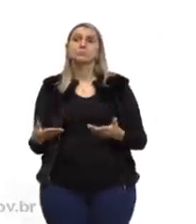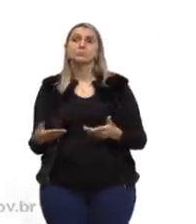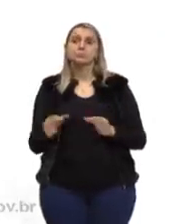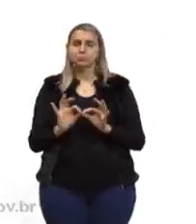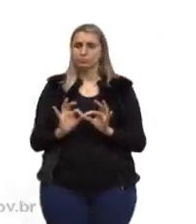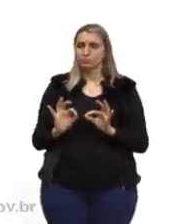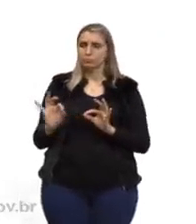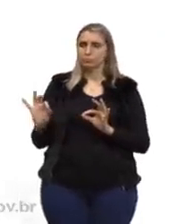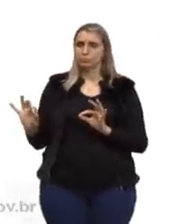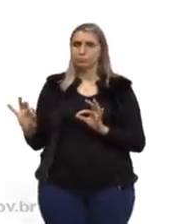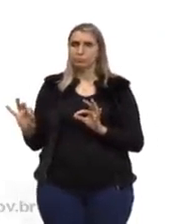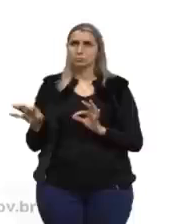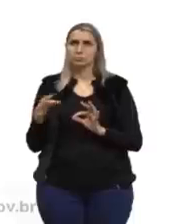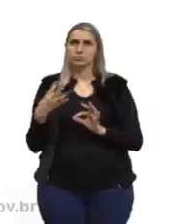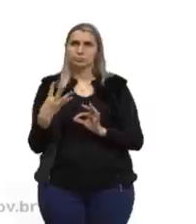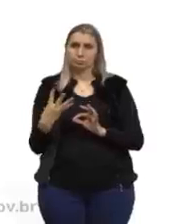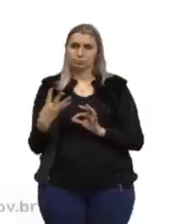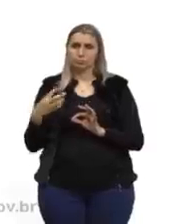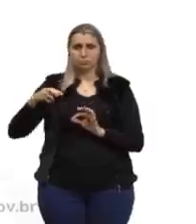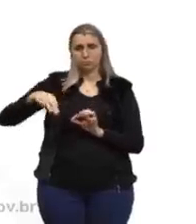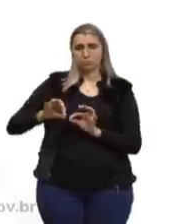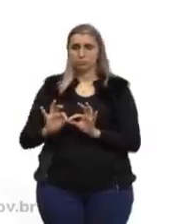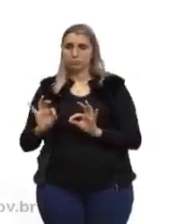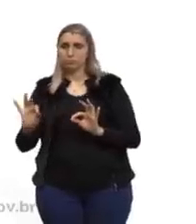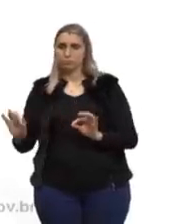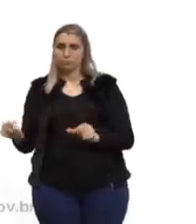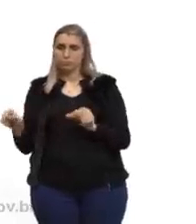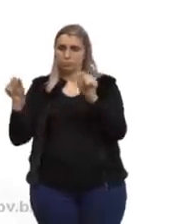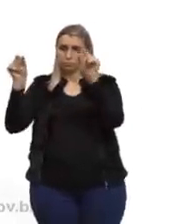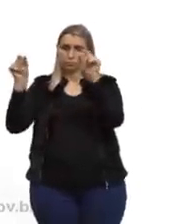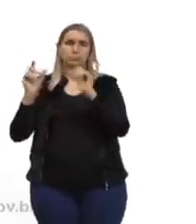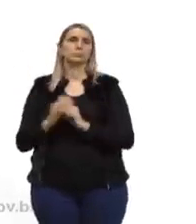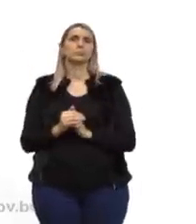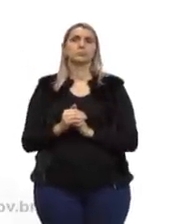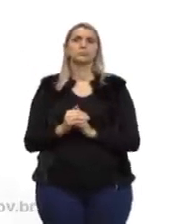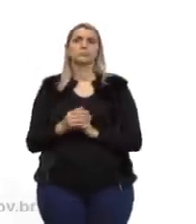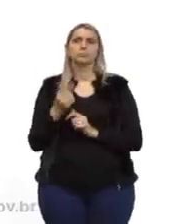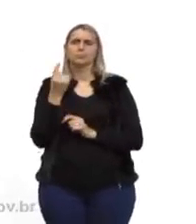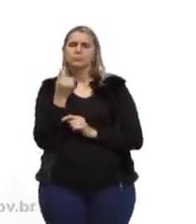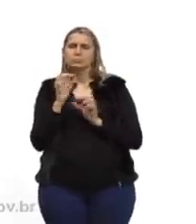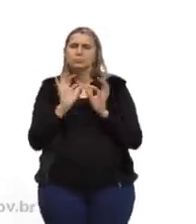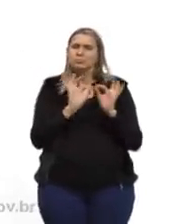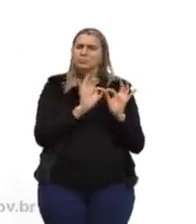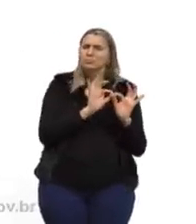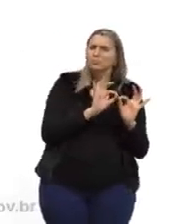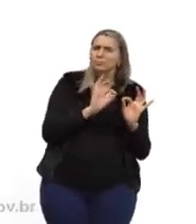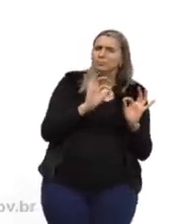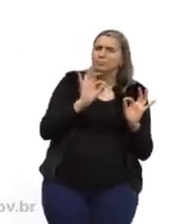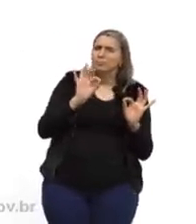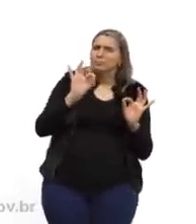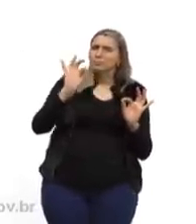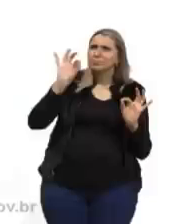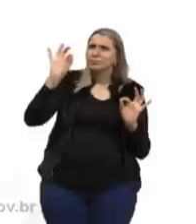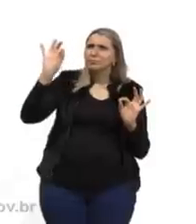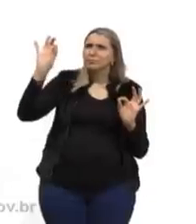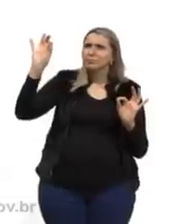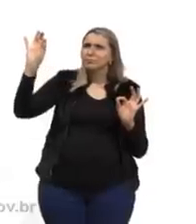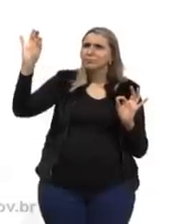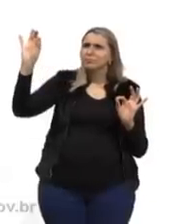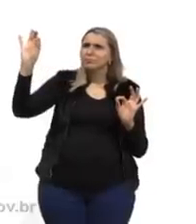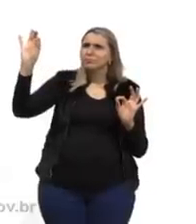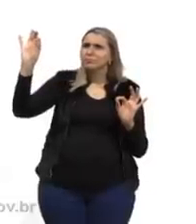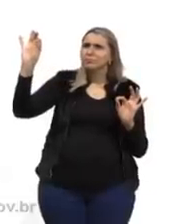uma distância de 4 metros um do outro. E um fio bem esticado, de 5 metros,